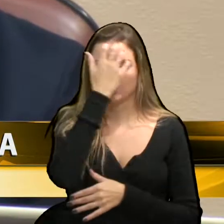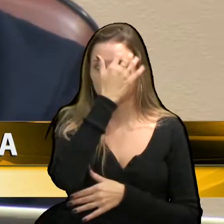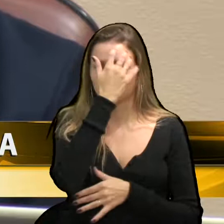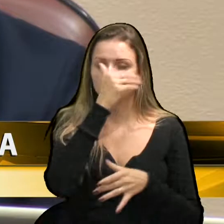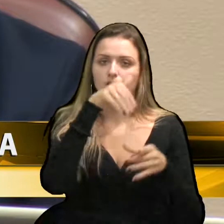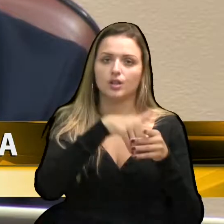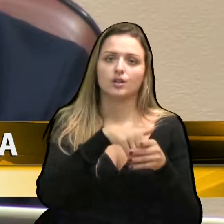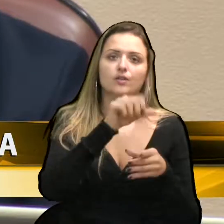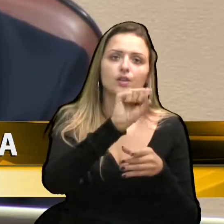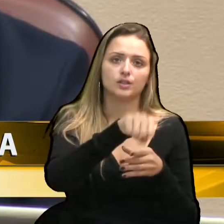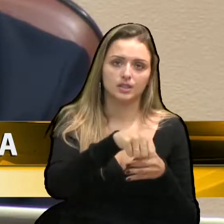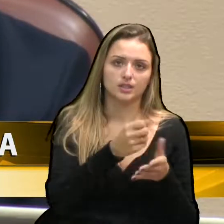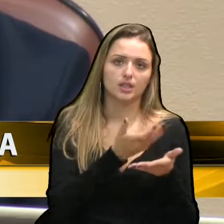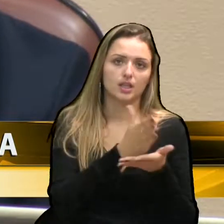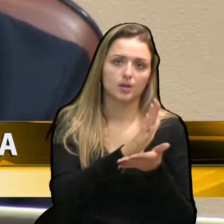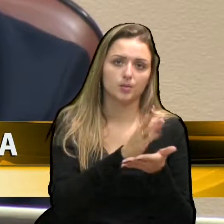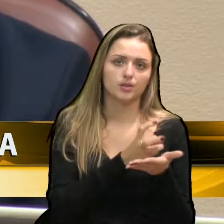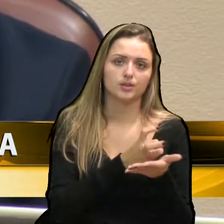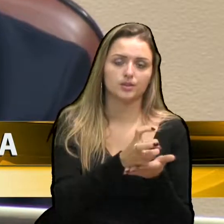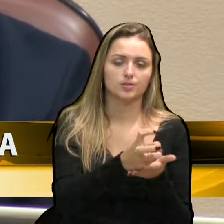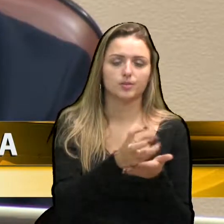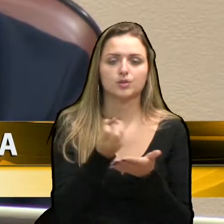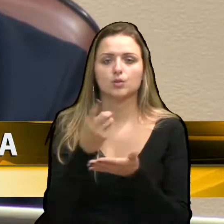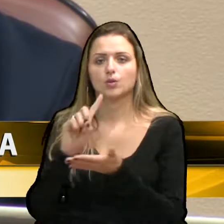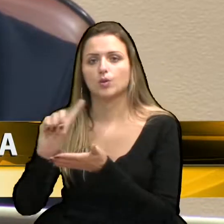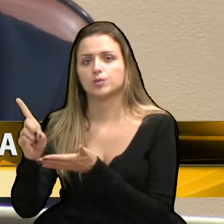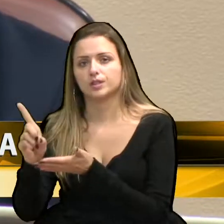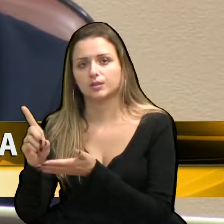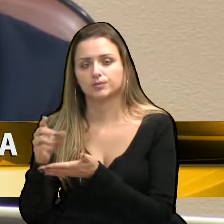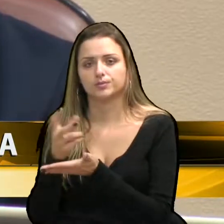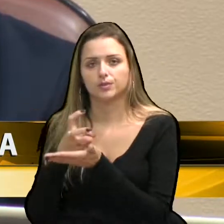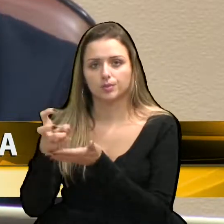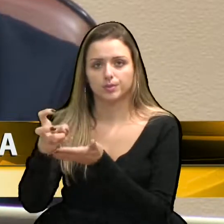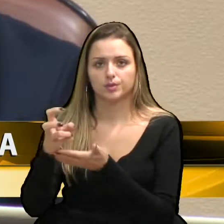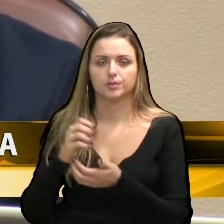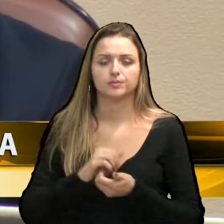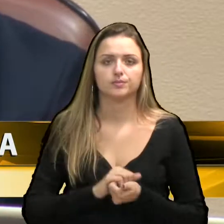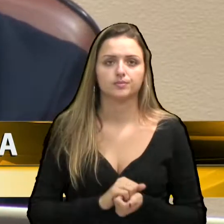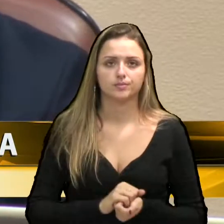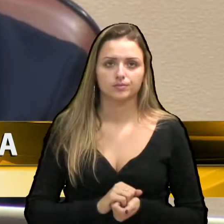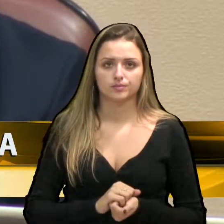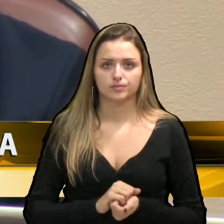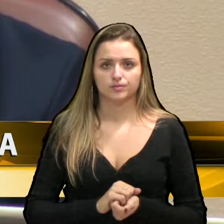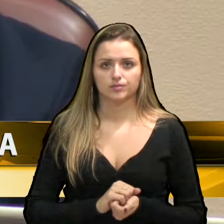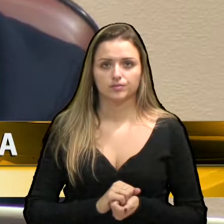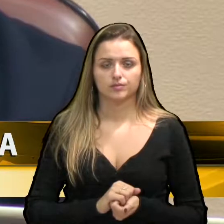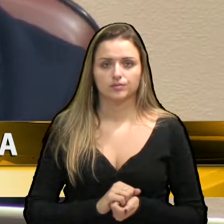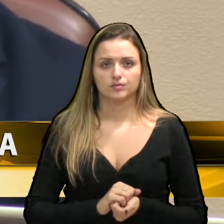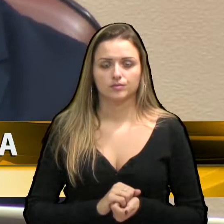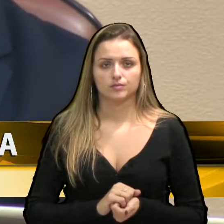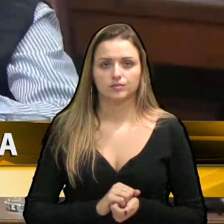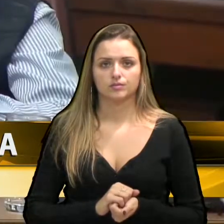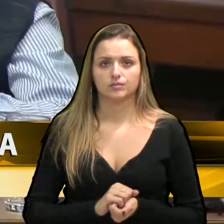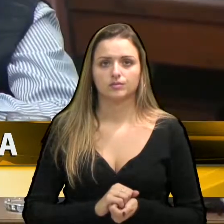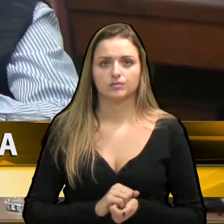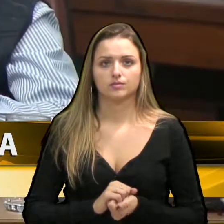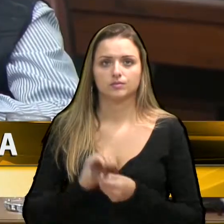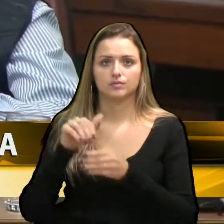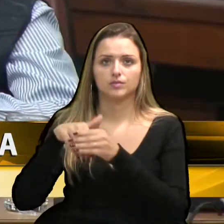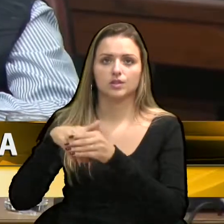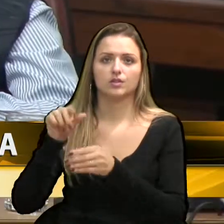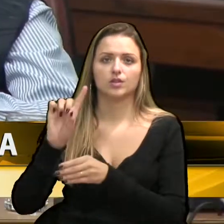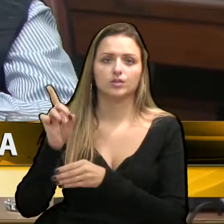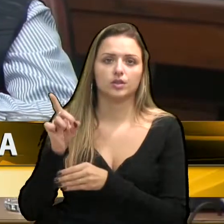vota sim pela procedência da infração e cassação do denunciado ou não pela improcedência da infração e absolvição do denunciado? Não,